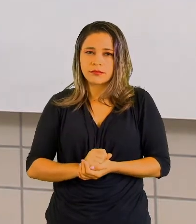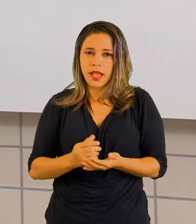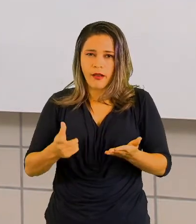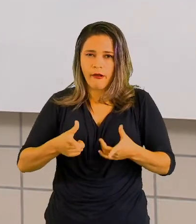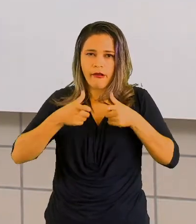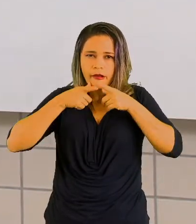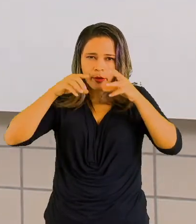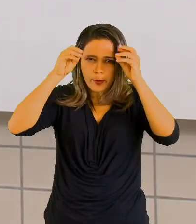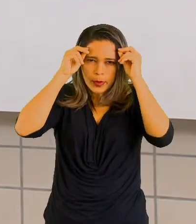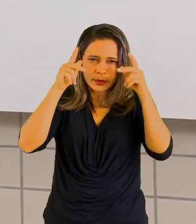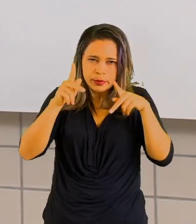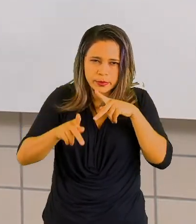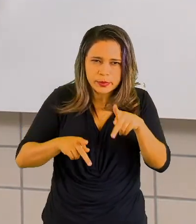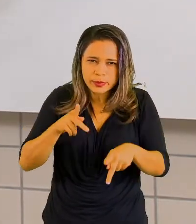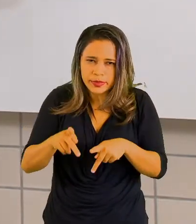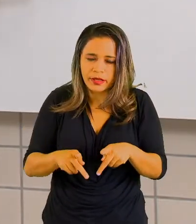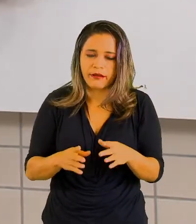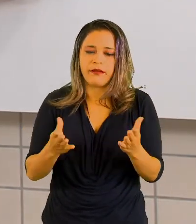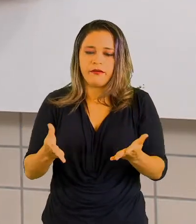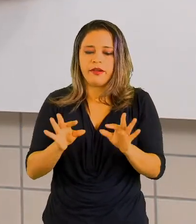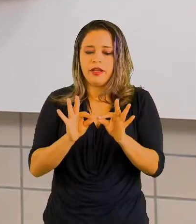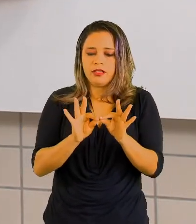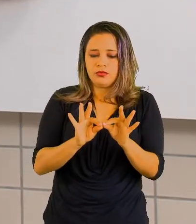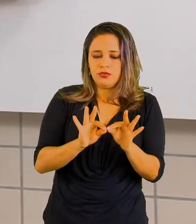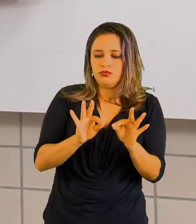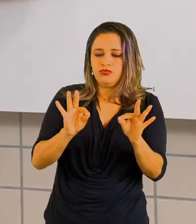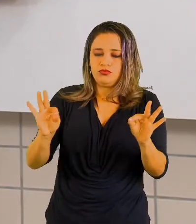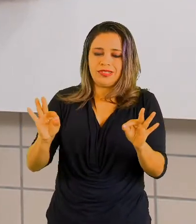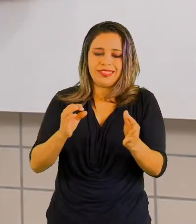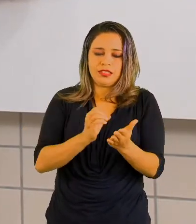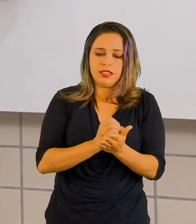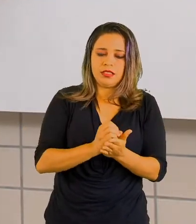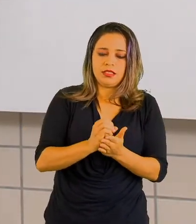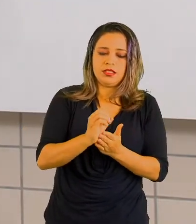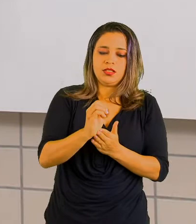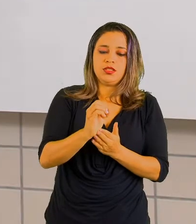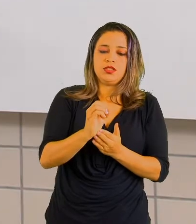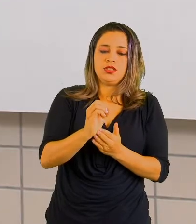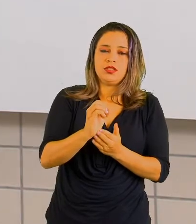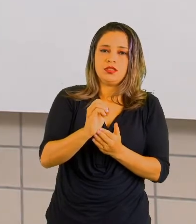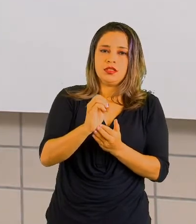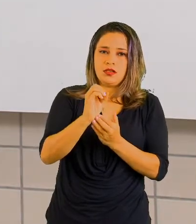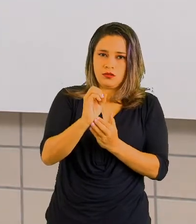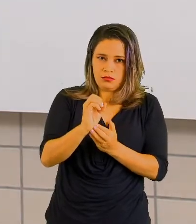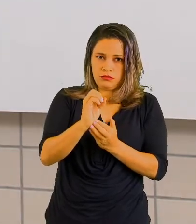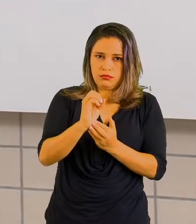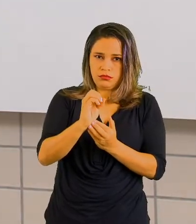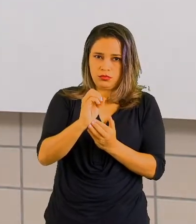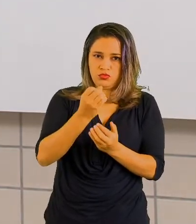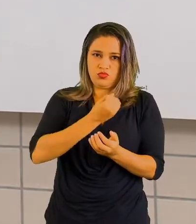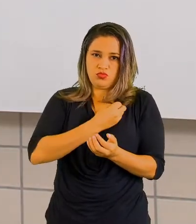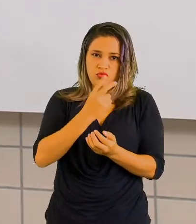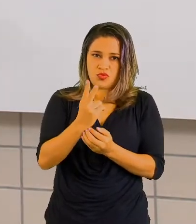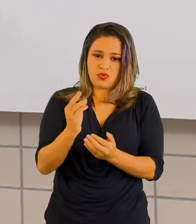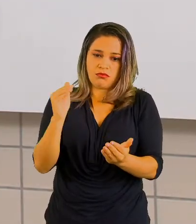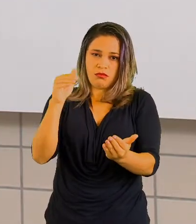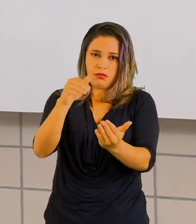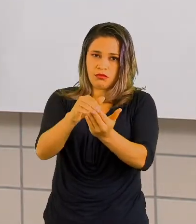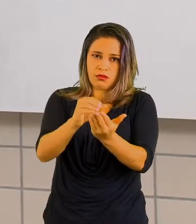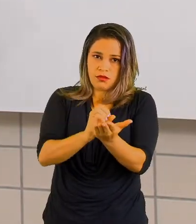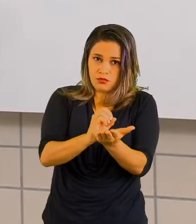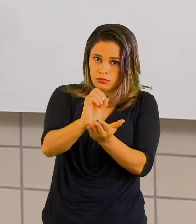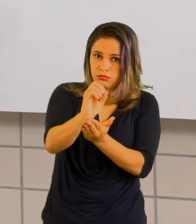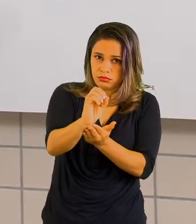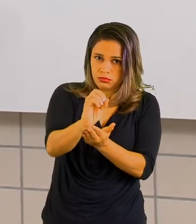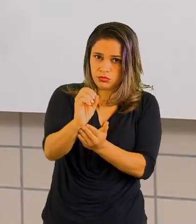a distância entre a abscissa 2 e a origem. Só isso, certo? Isso é o